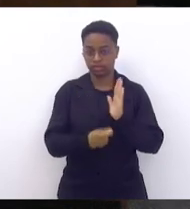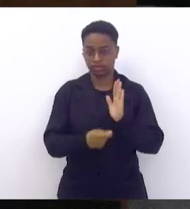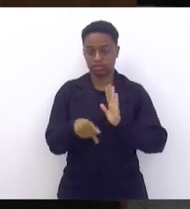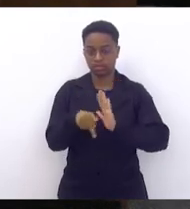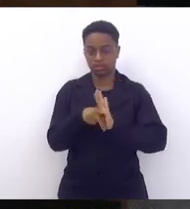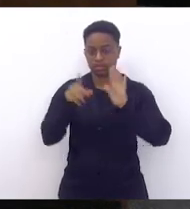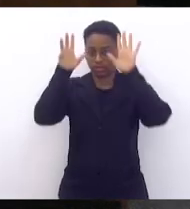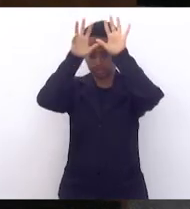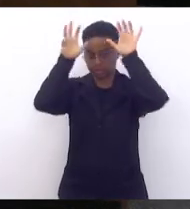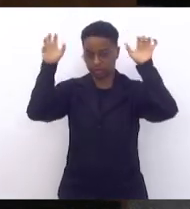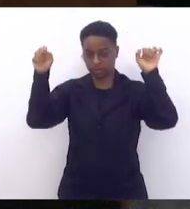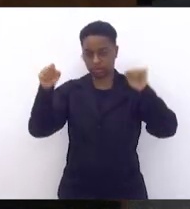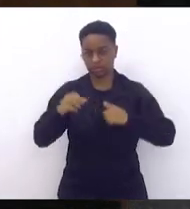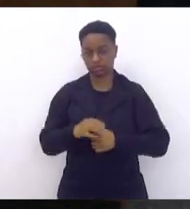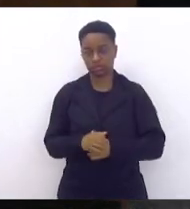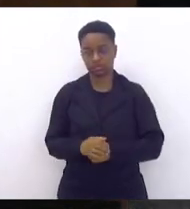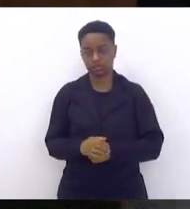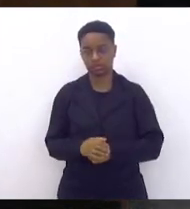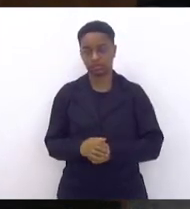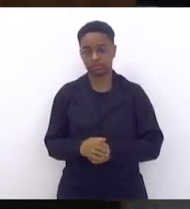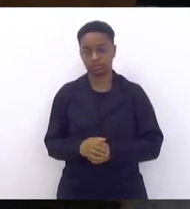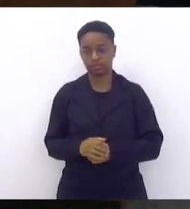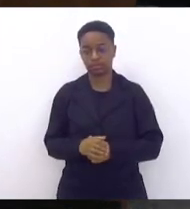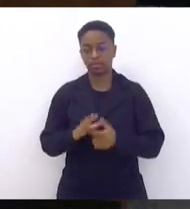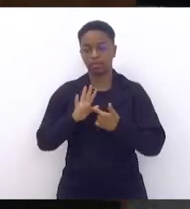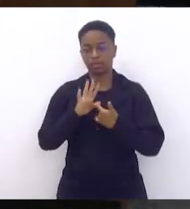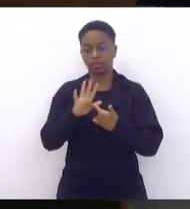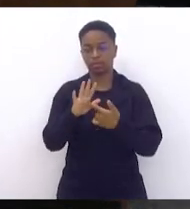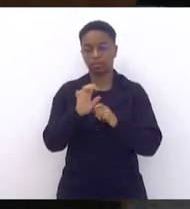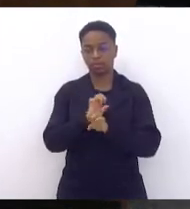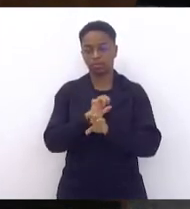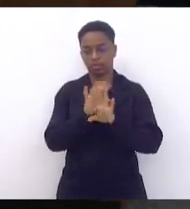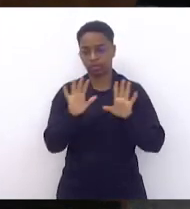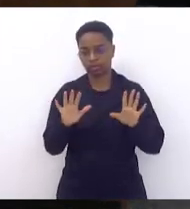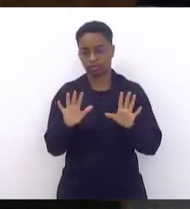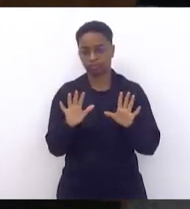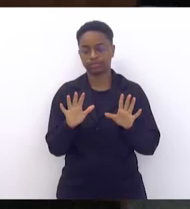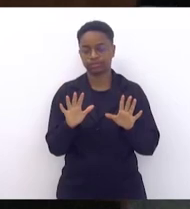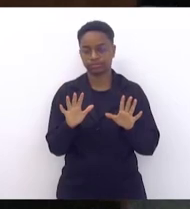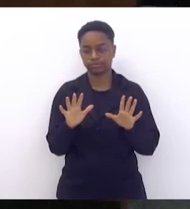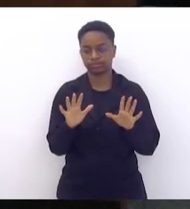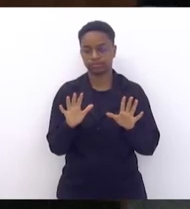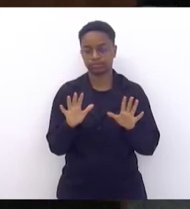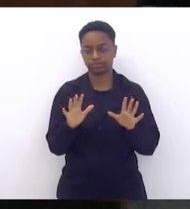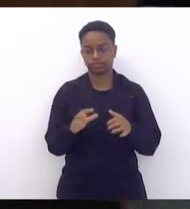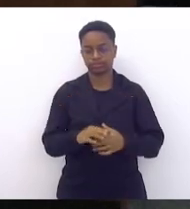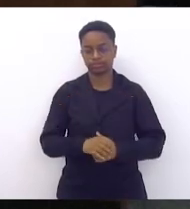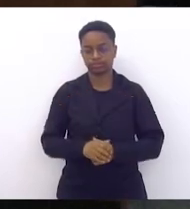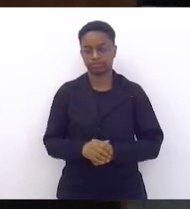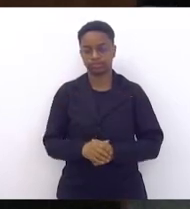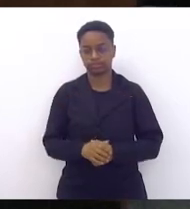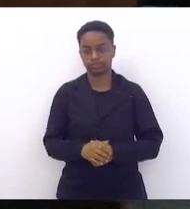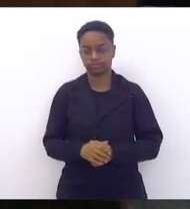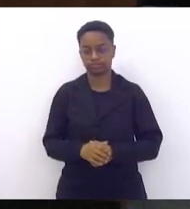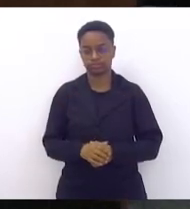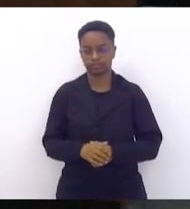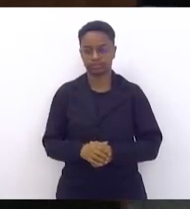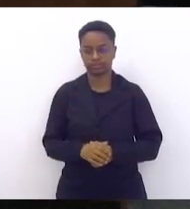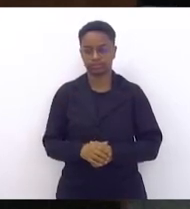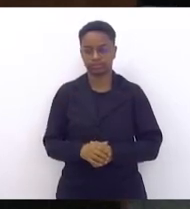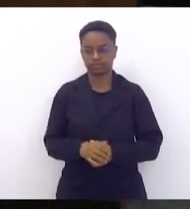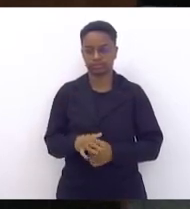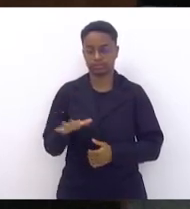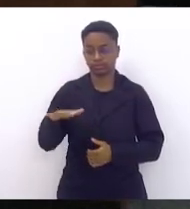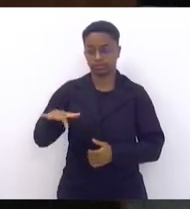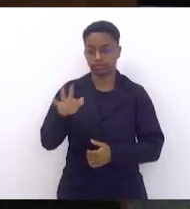tribunal, né, ele está explicitamente dizendo que o Fundo